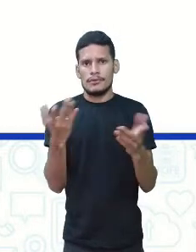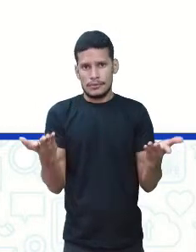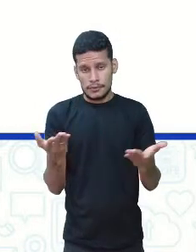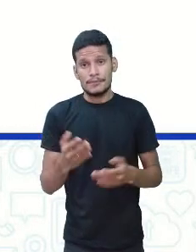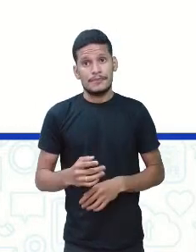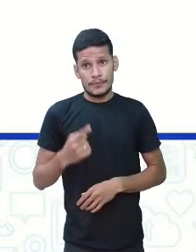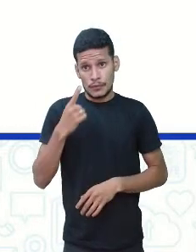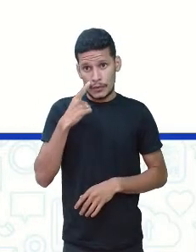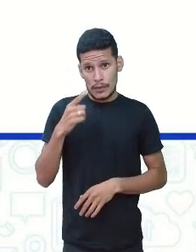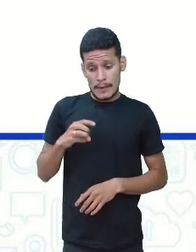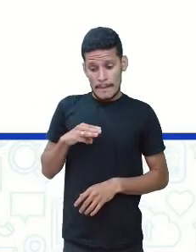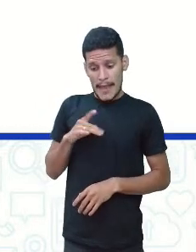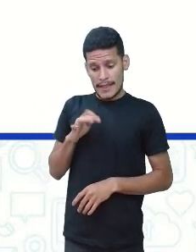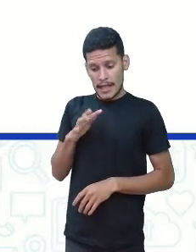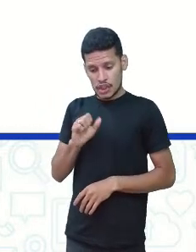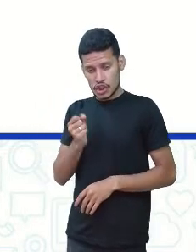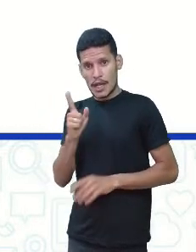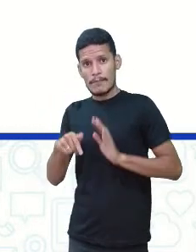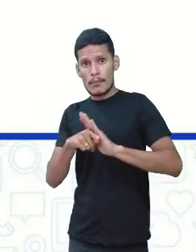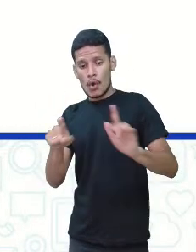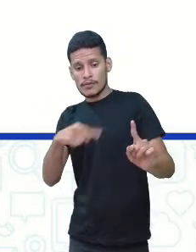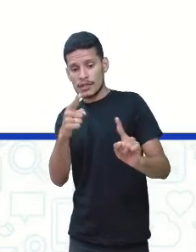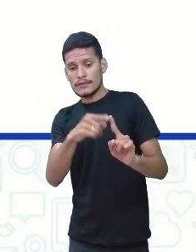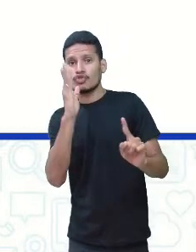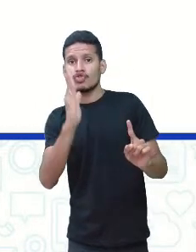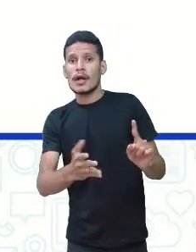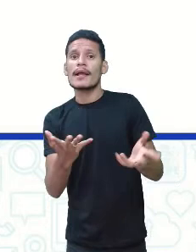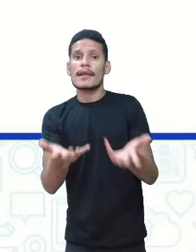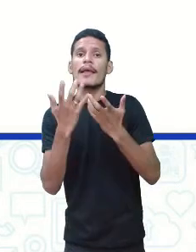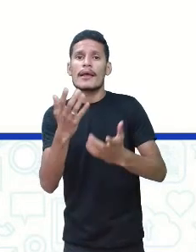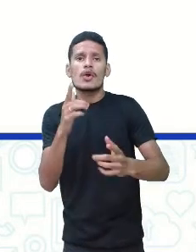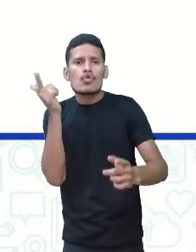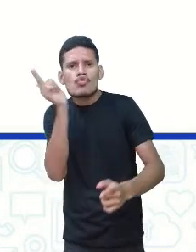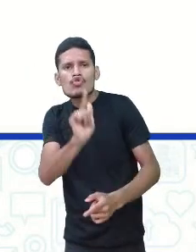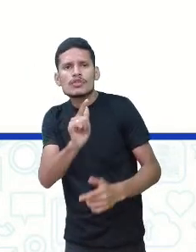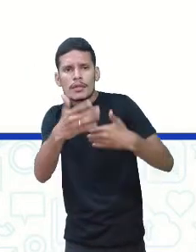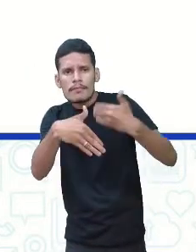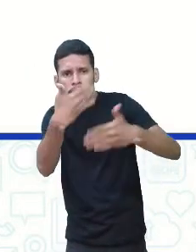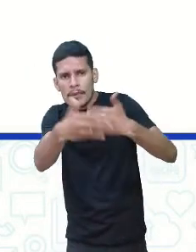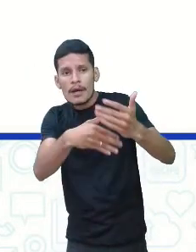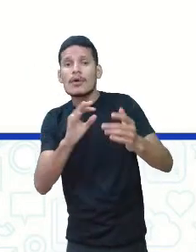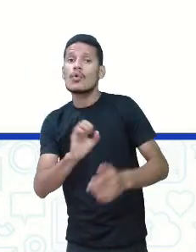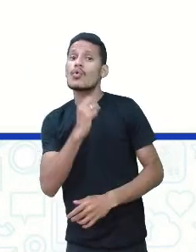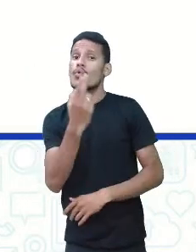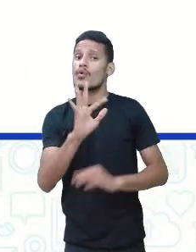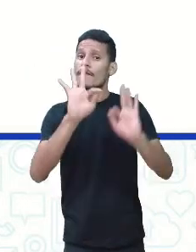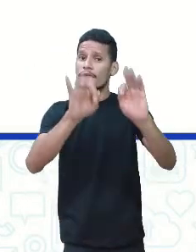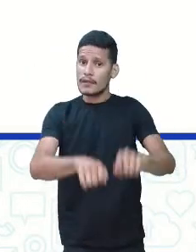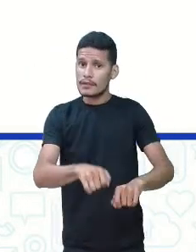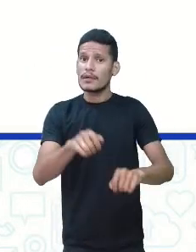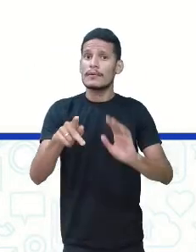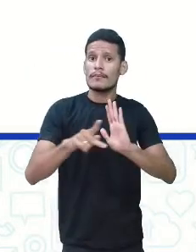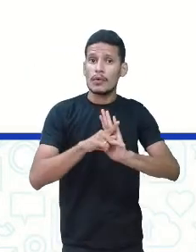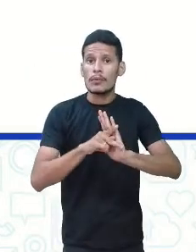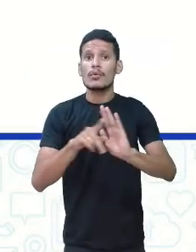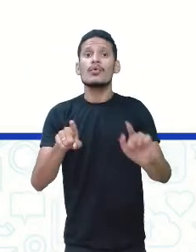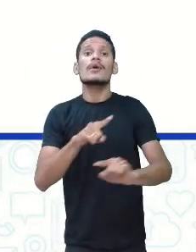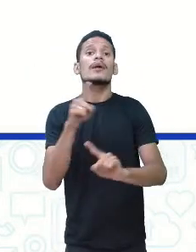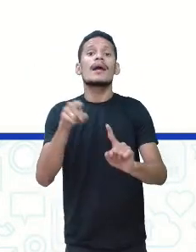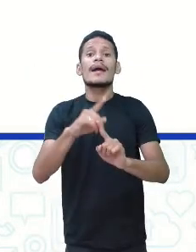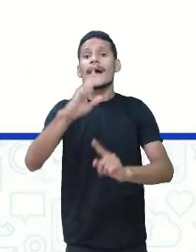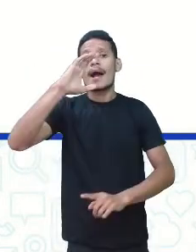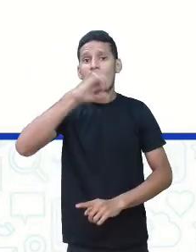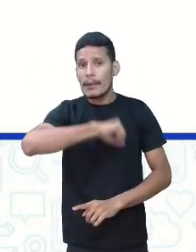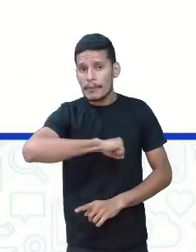metas são todos aqueles objetivos que se pretende alcançar e ou finalizar de forma objetiva.